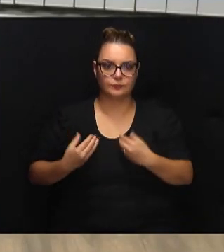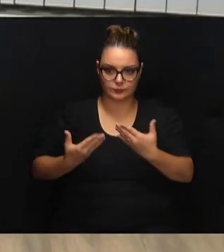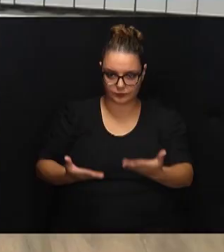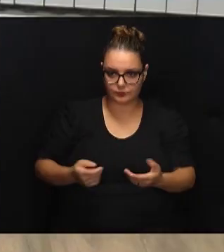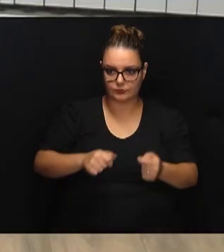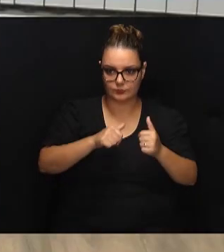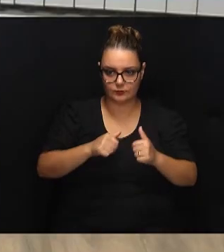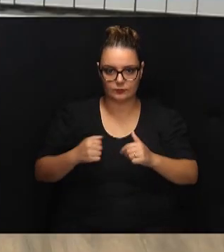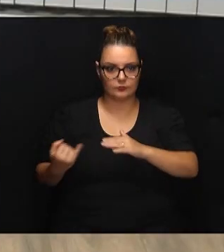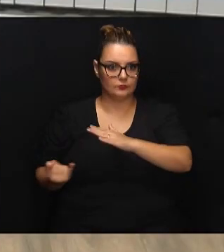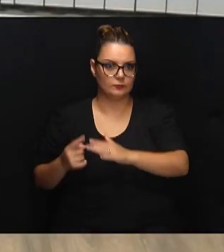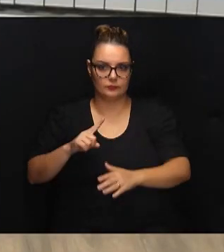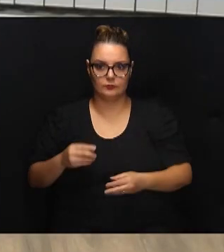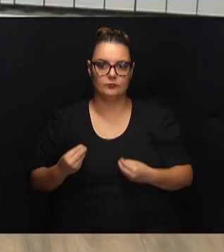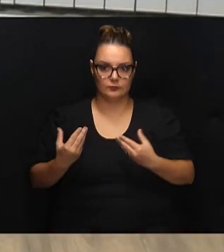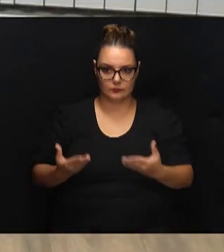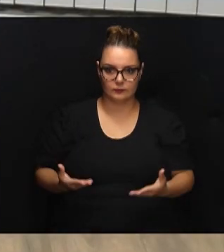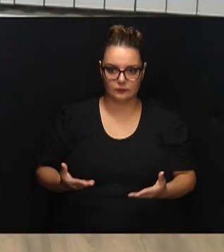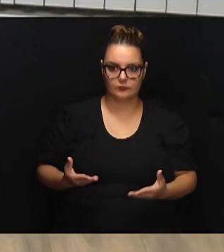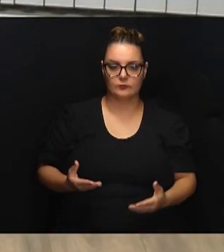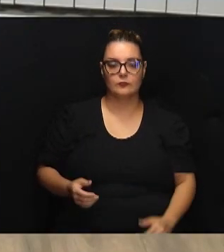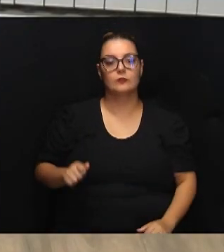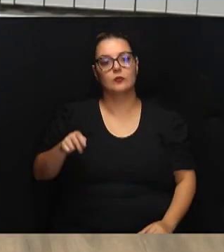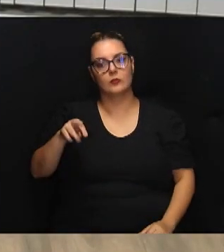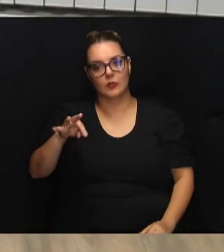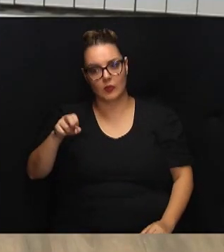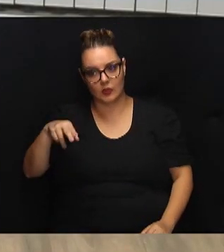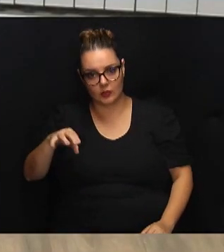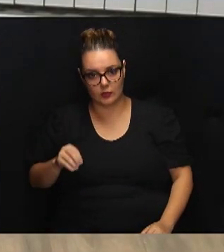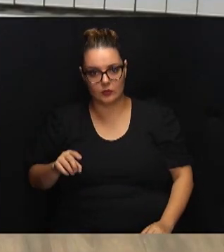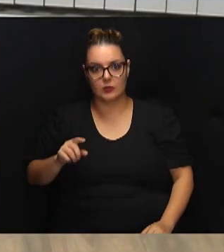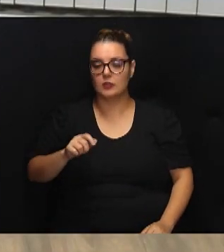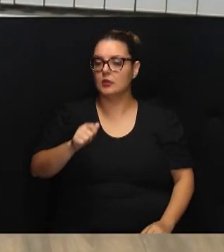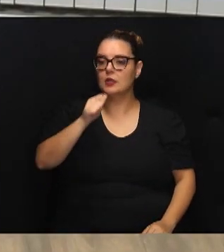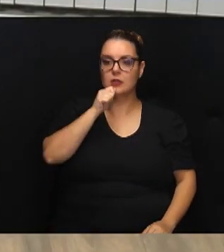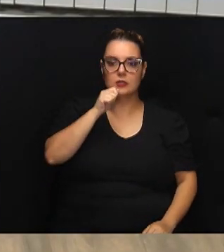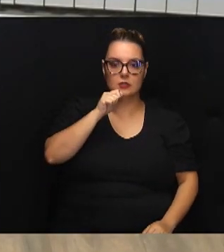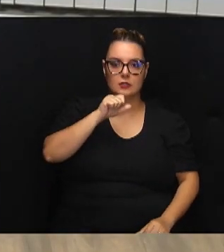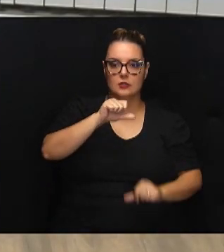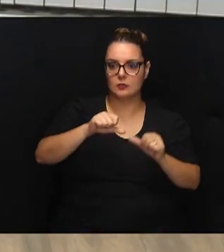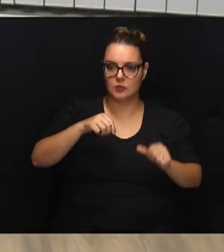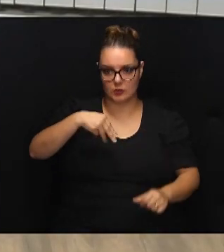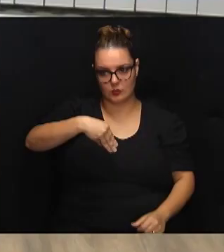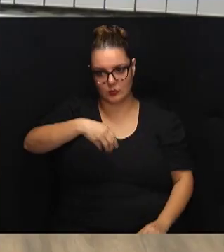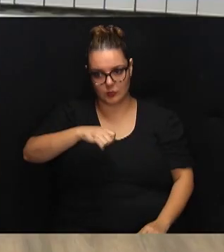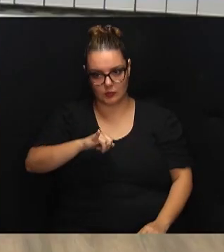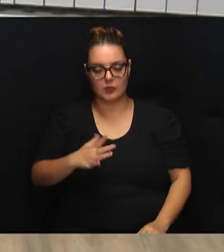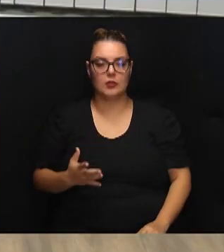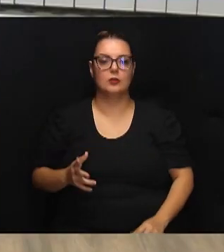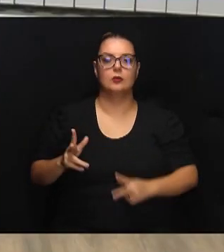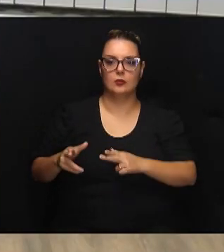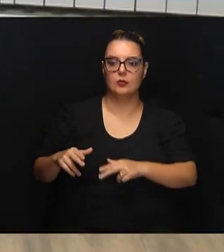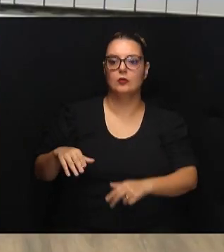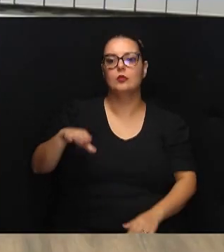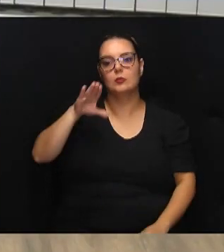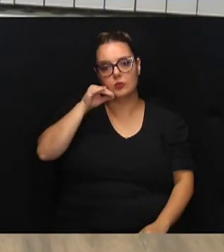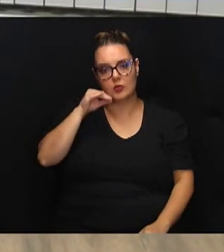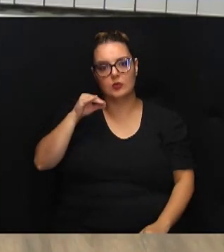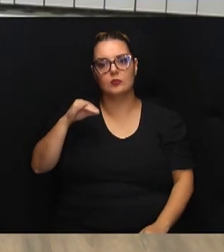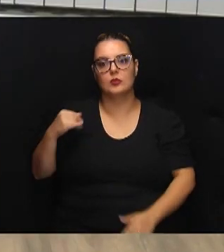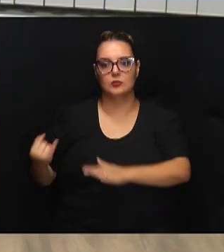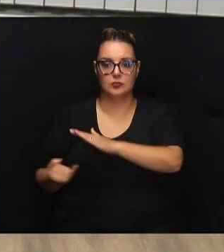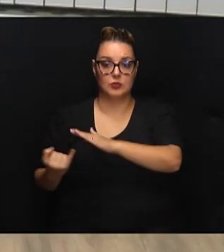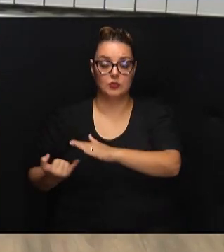que a informalidade não vai trazer. Isso tanto o autônomo que ainda não virou o MEI, como o funcionário, o trabalhador que está ali na